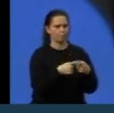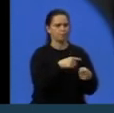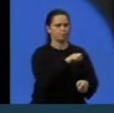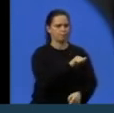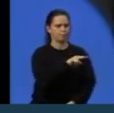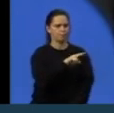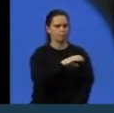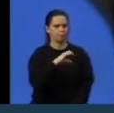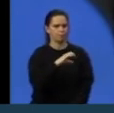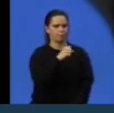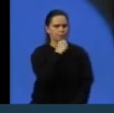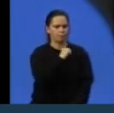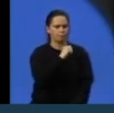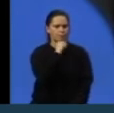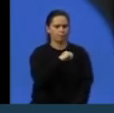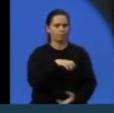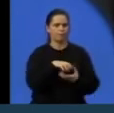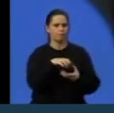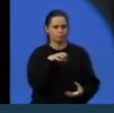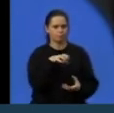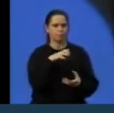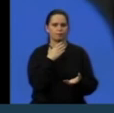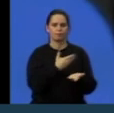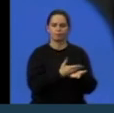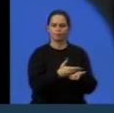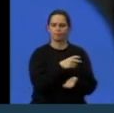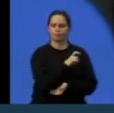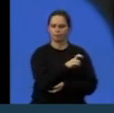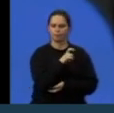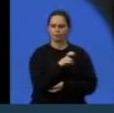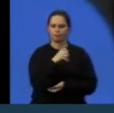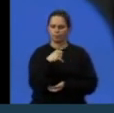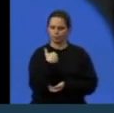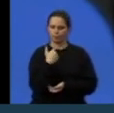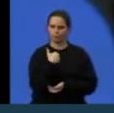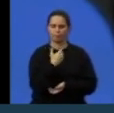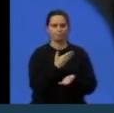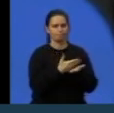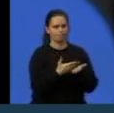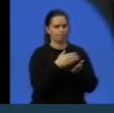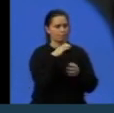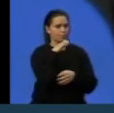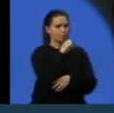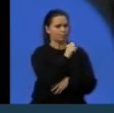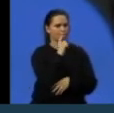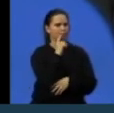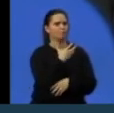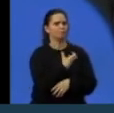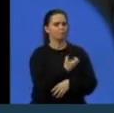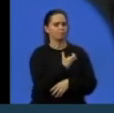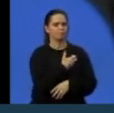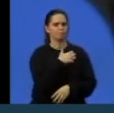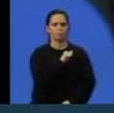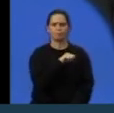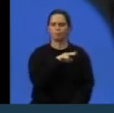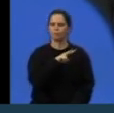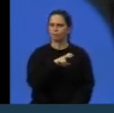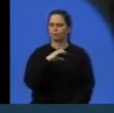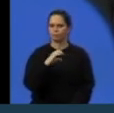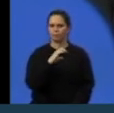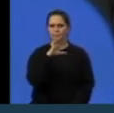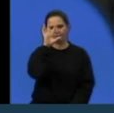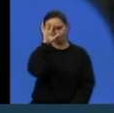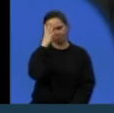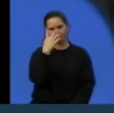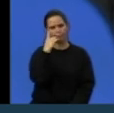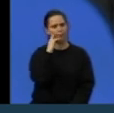idade, sobretudo após os 55 anos. Muito embora, é importante ressaltar para você, prezado